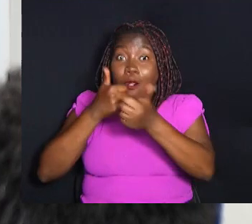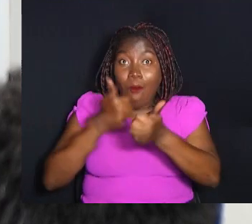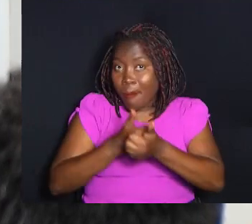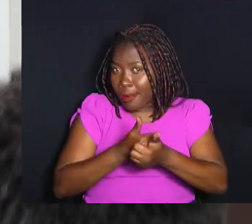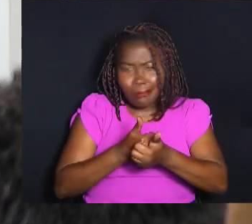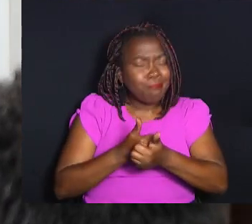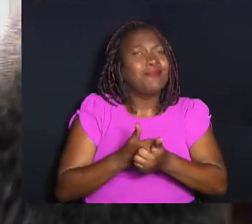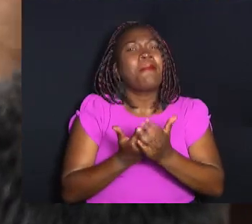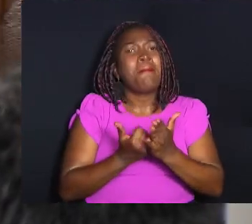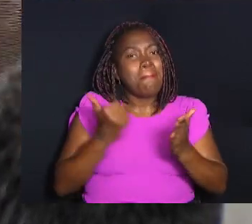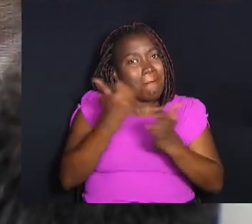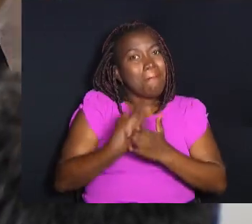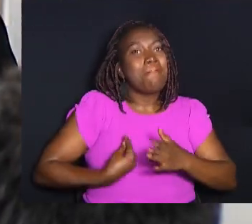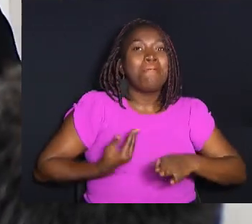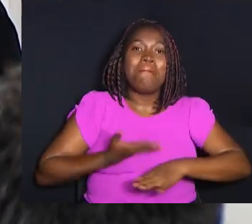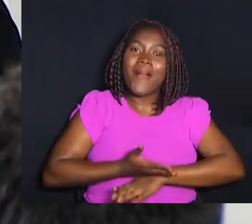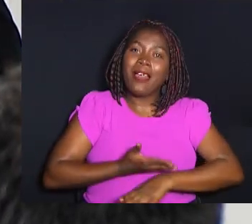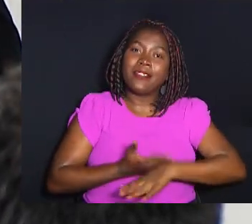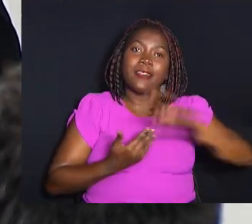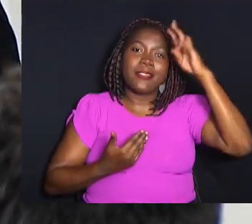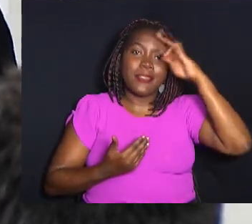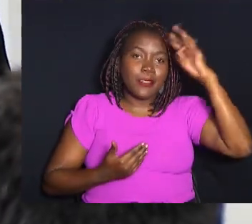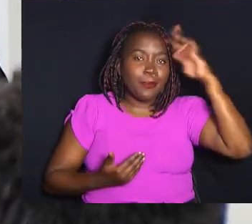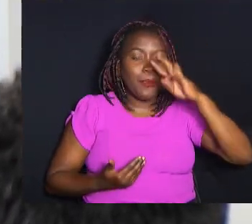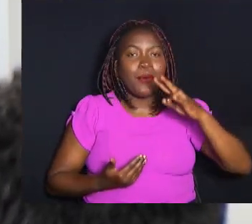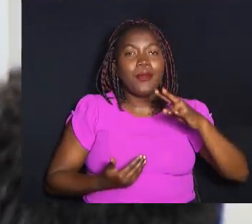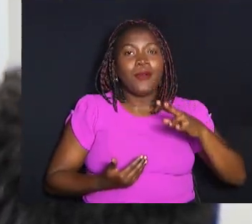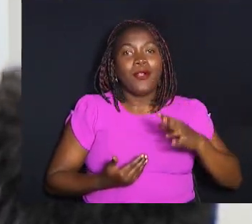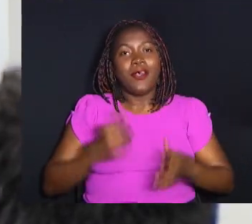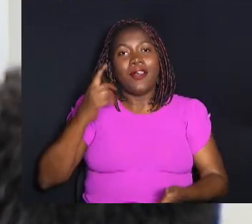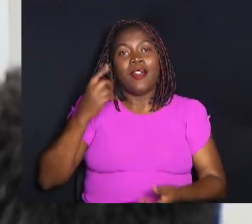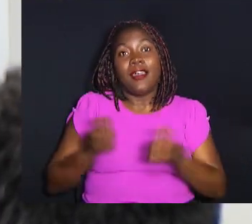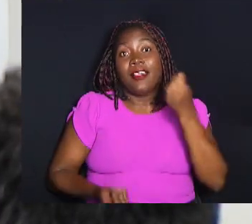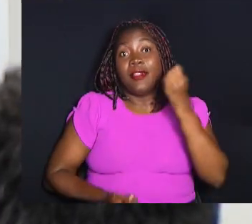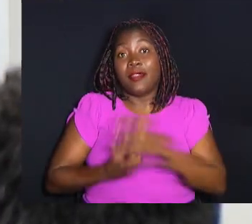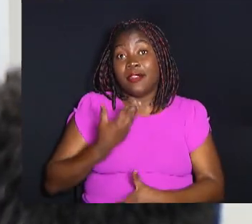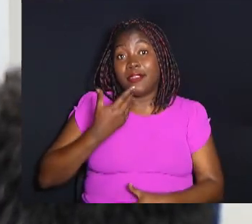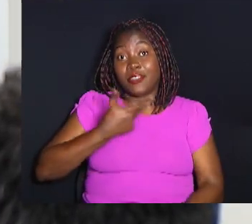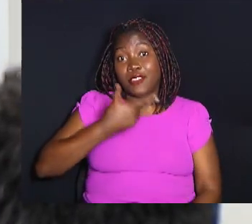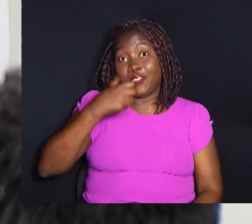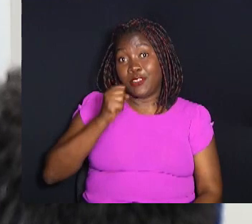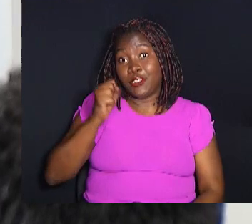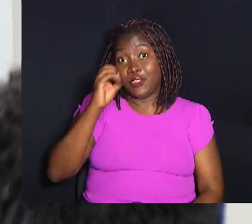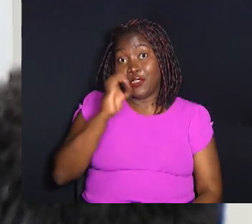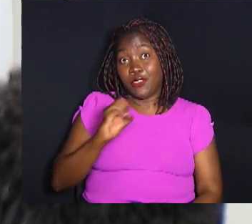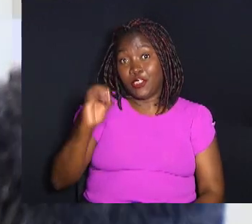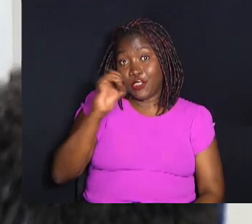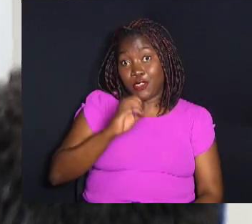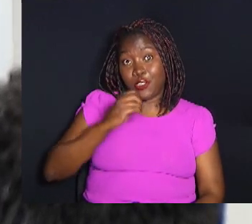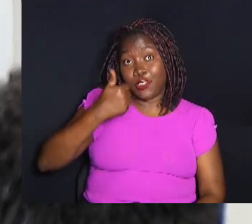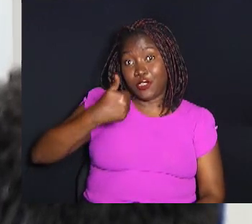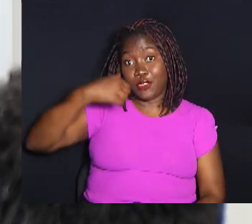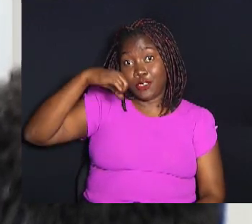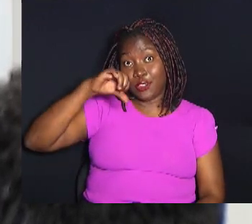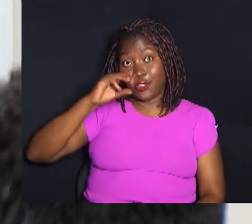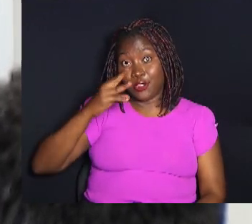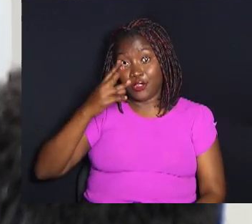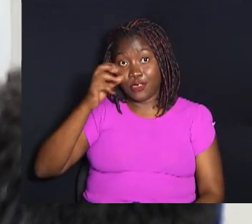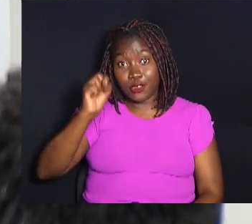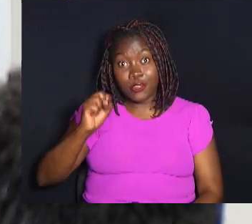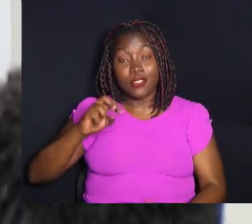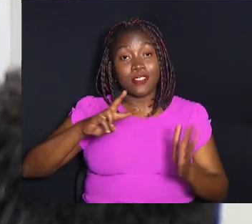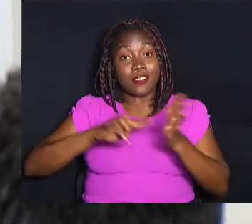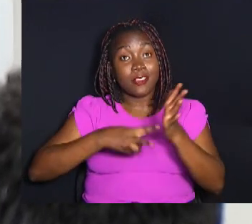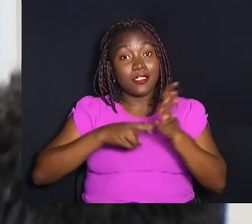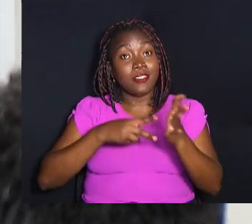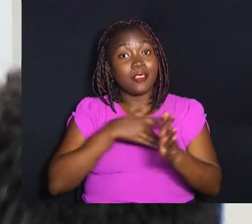acompanhou mas participou da história do Brasil né fundado em 28 de outubro de 1938 o